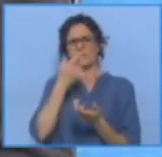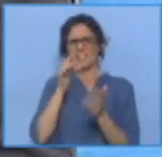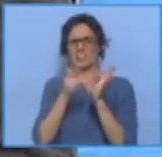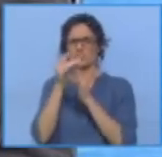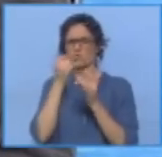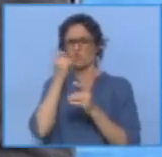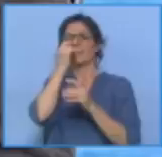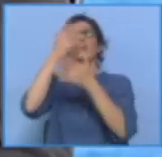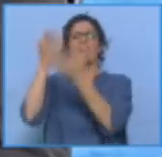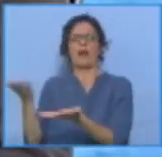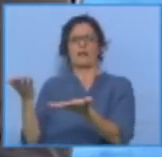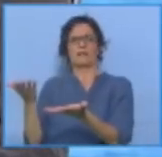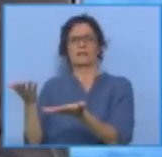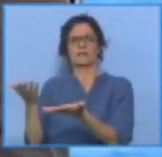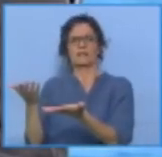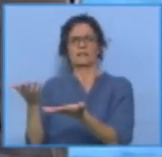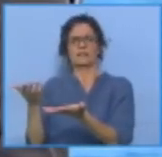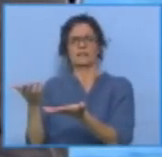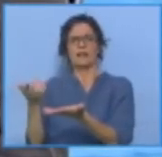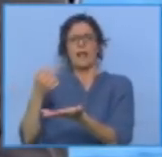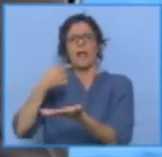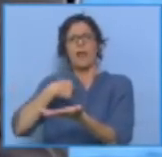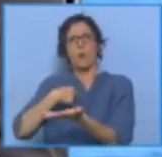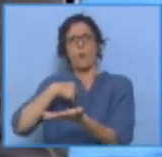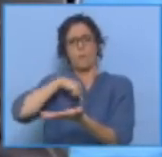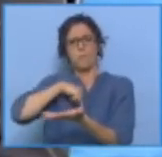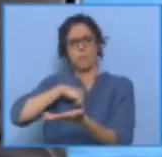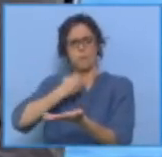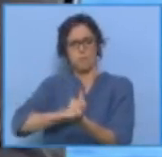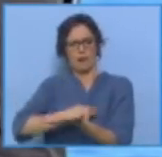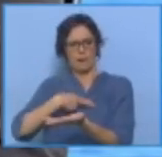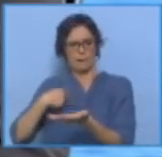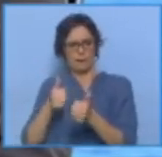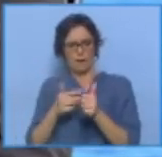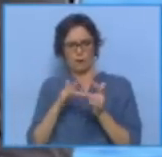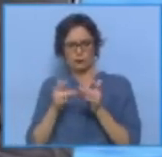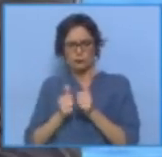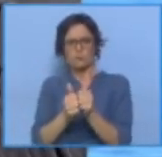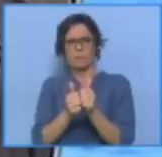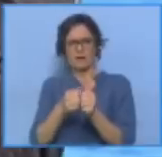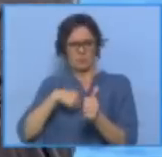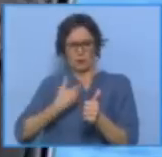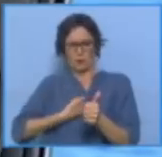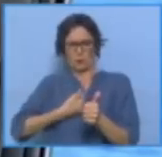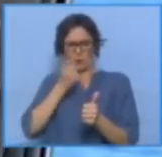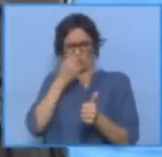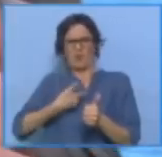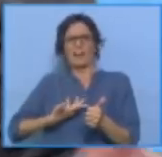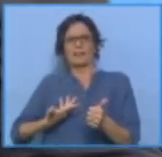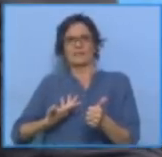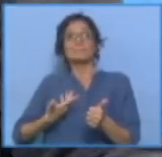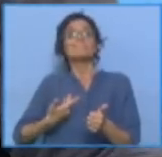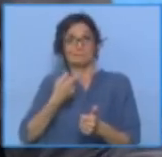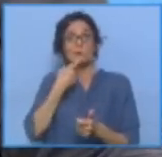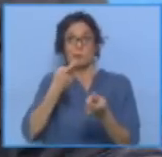segunda leitura. Afinal, o que é ser cristão? O que é ser igreja? Como é que é isso? Eu acho que... Mas já lá iremos,